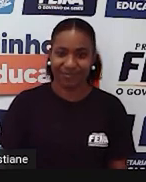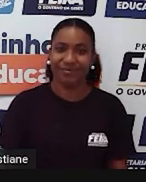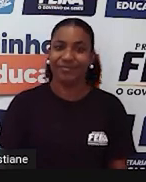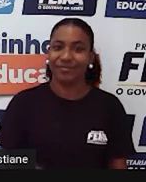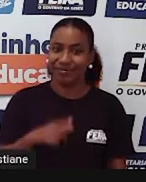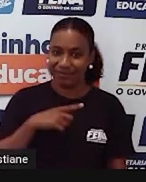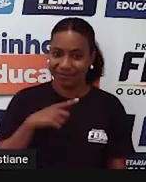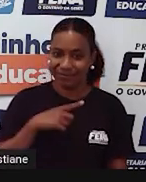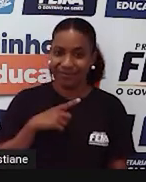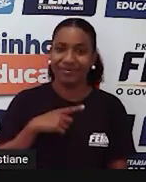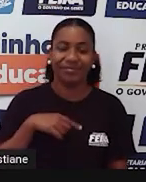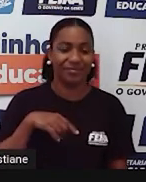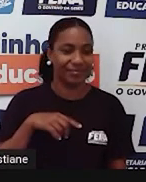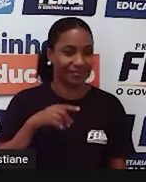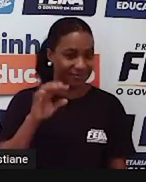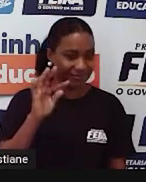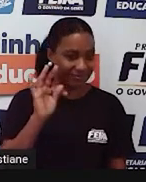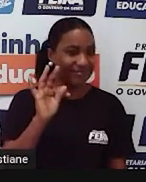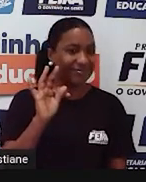I.